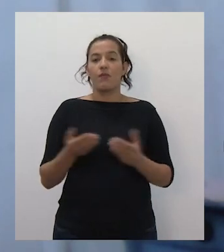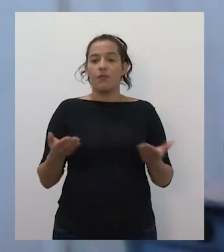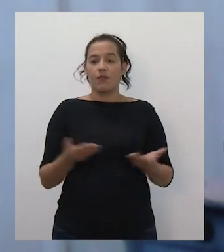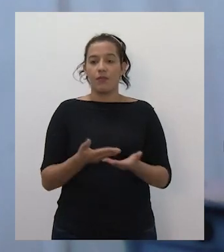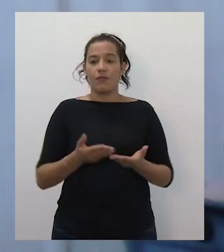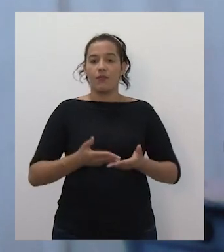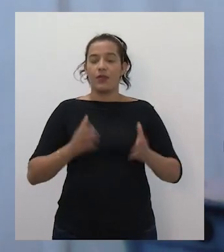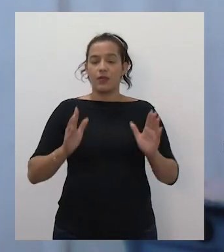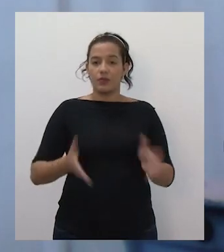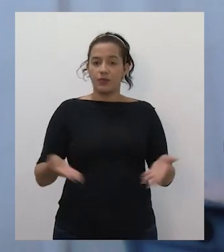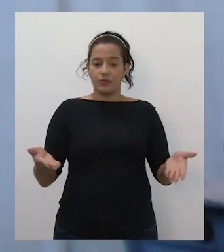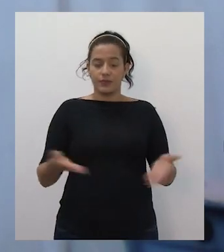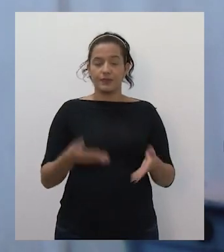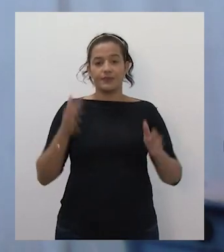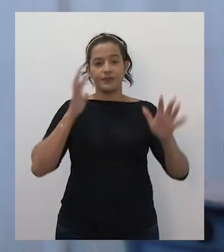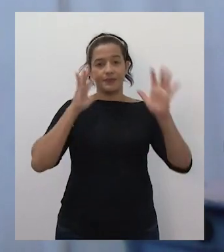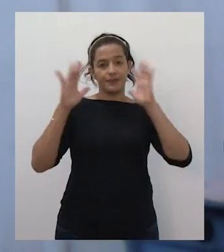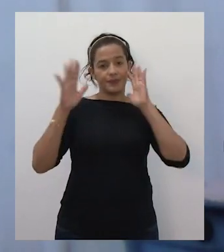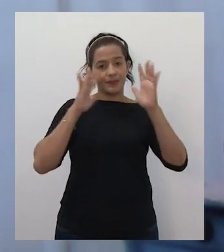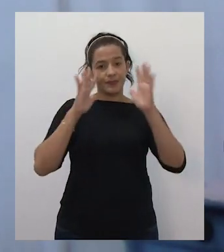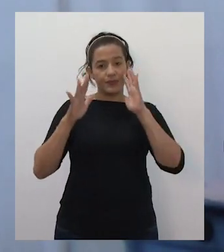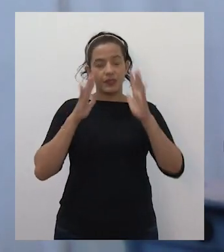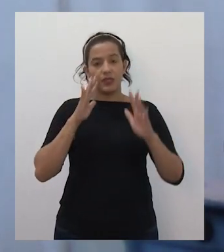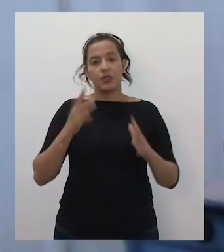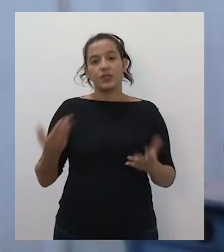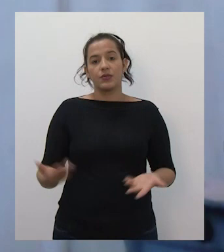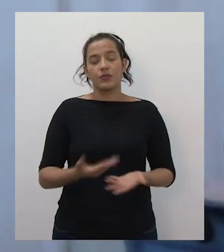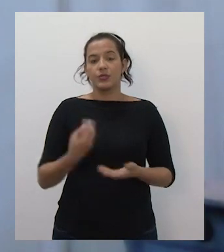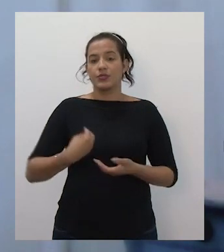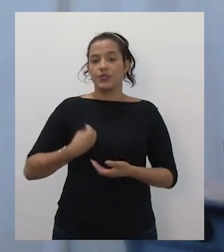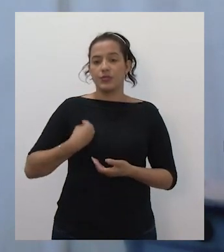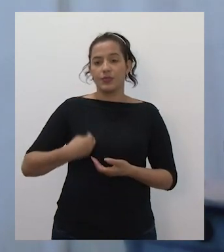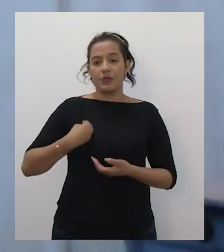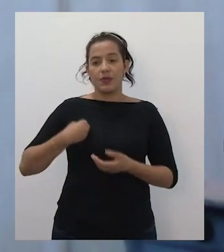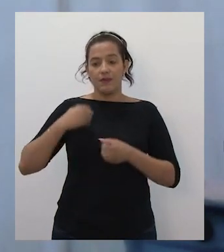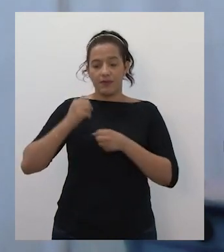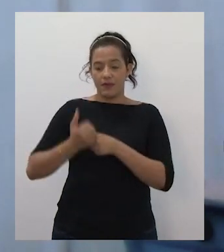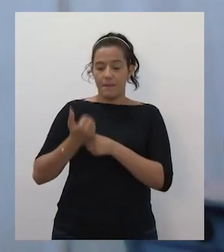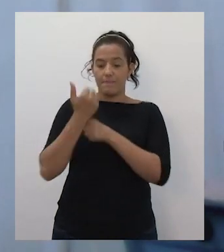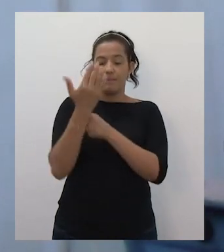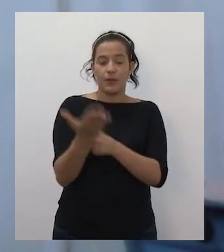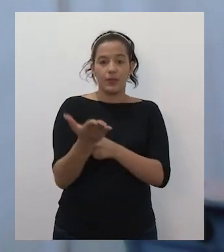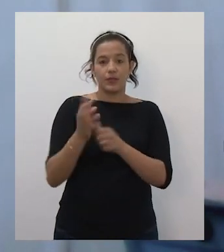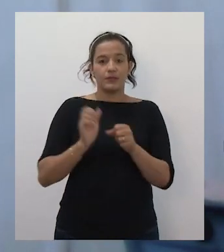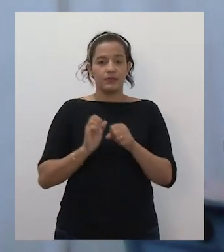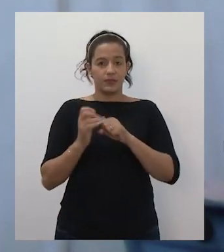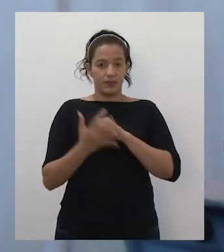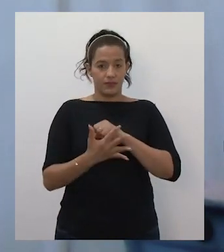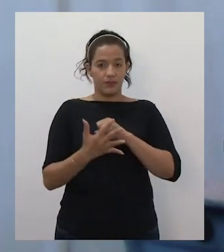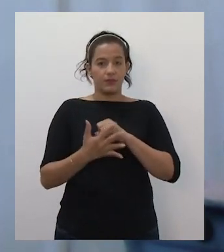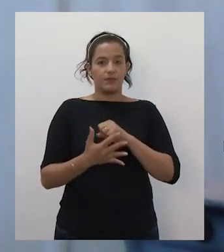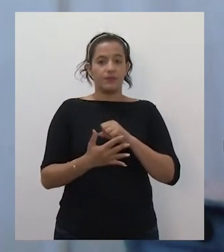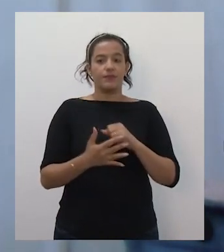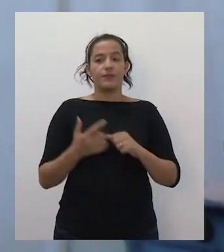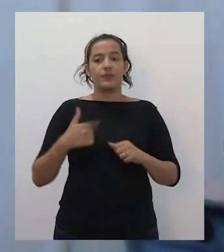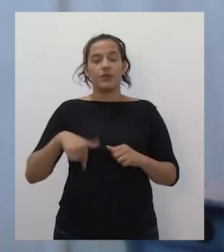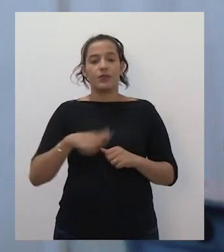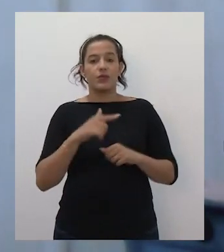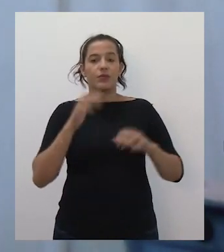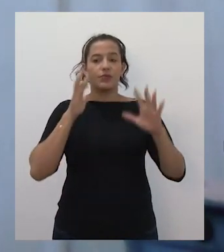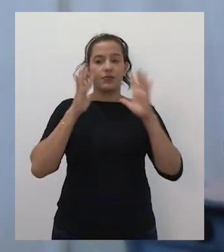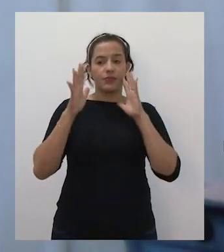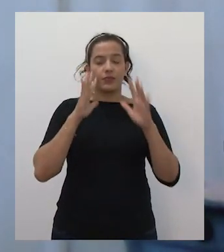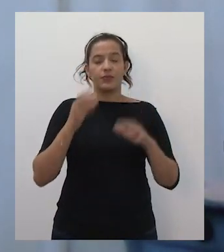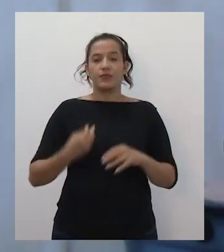possa pensar, né, e se considerar vivenciando uma pós-pandemia, né, em que nós já estejamos vivendo em